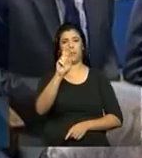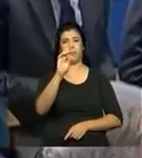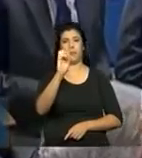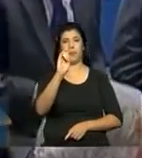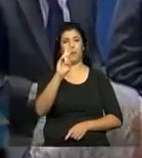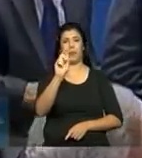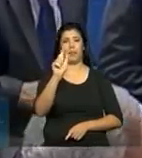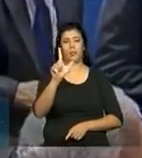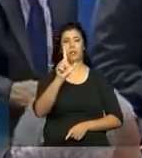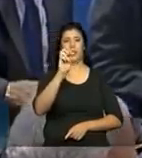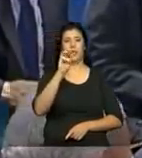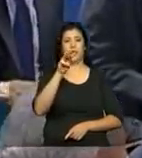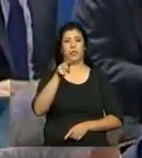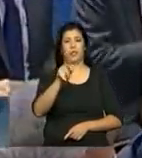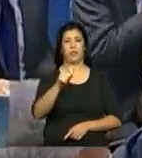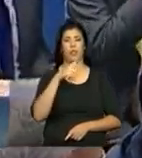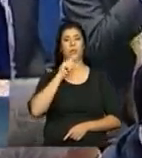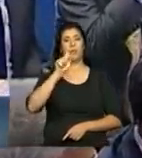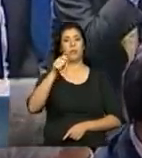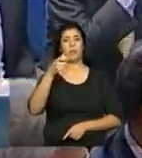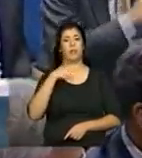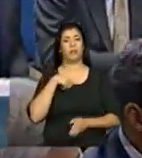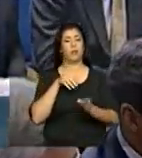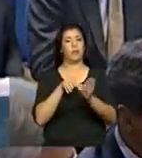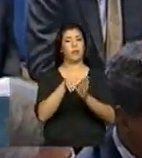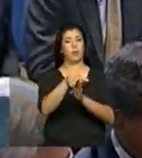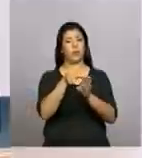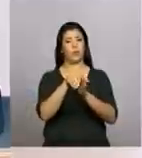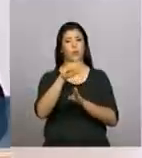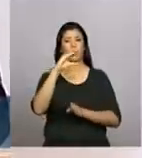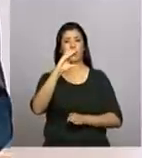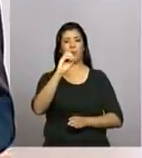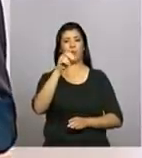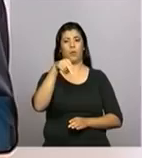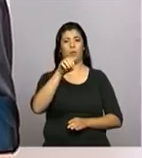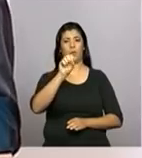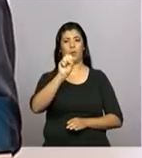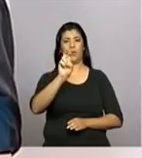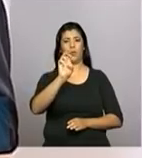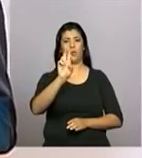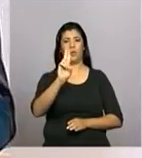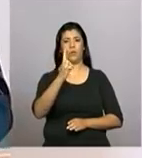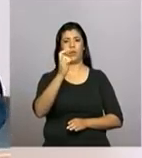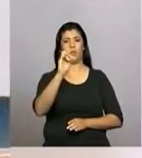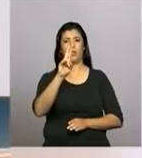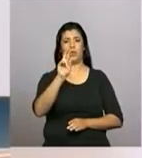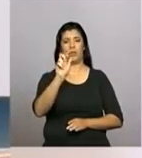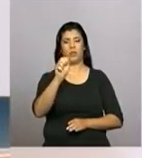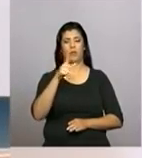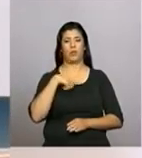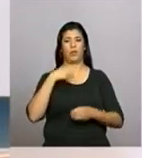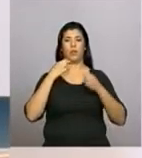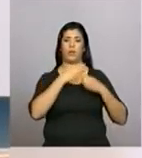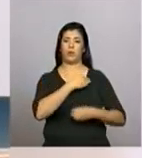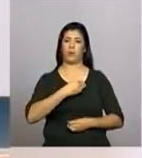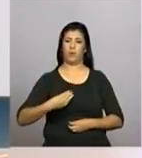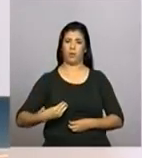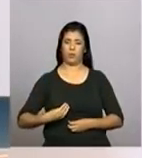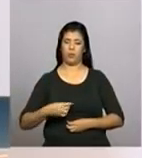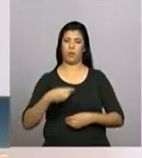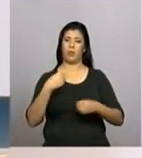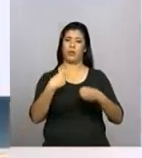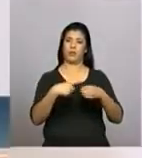Lima, conselheira desse conselho das cidades, em nome de quem eu cumprimento todos os conselheiros